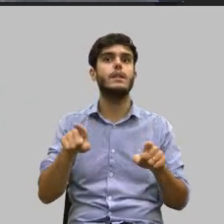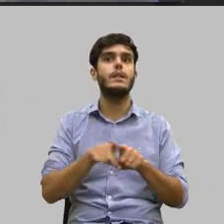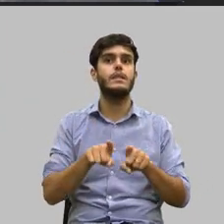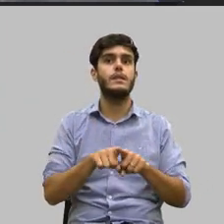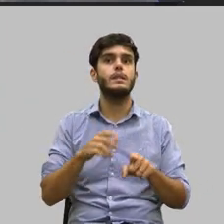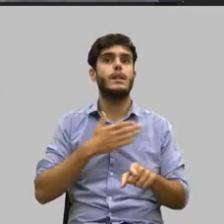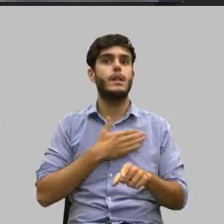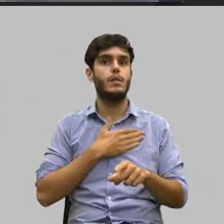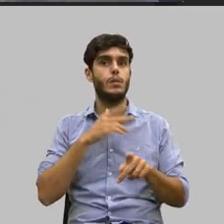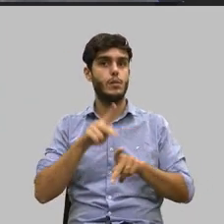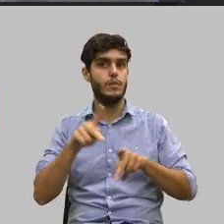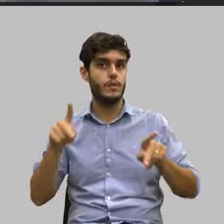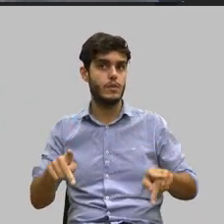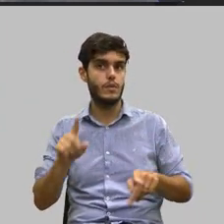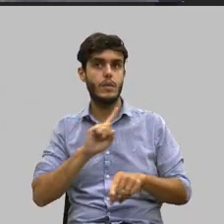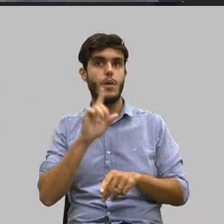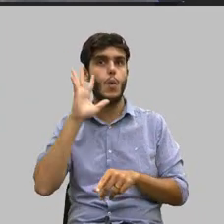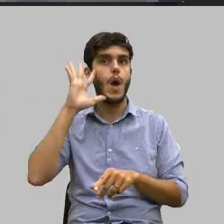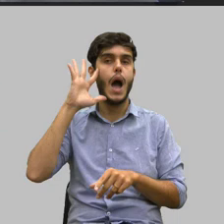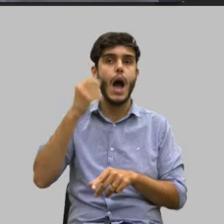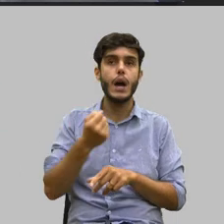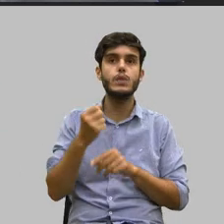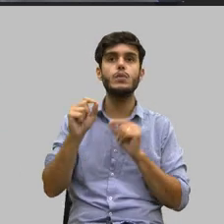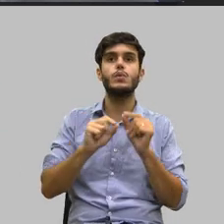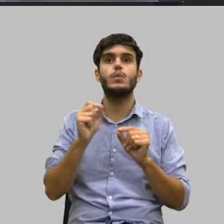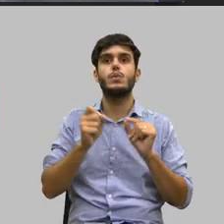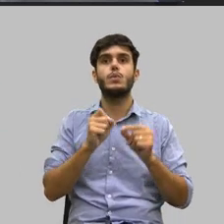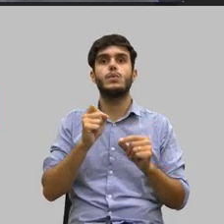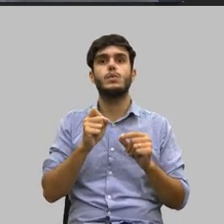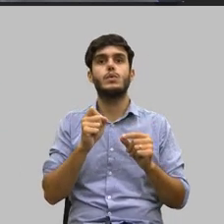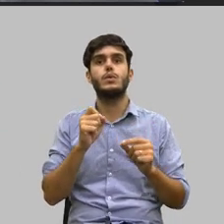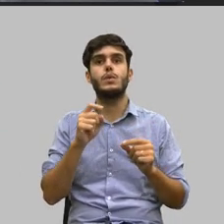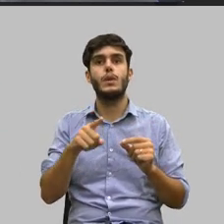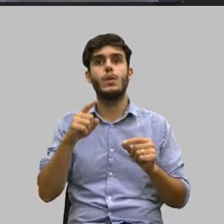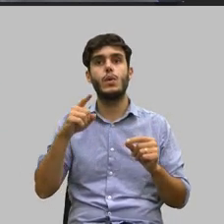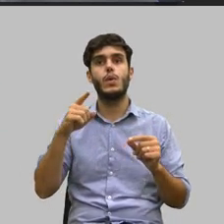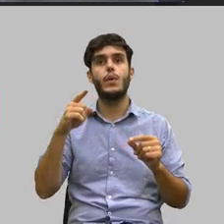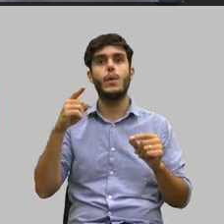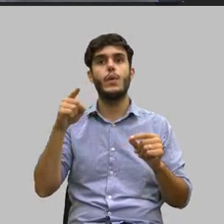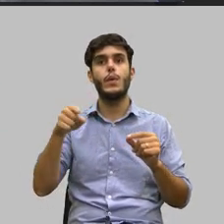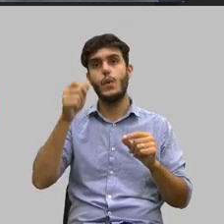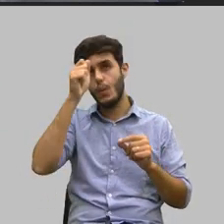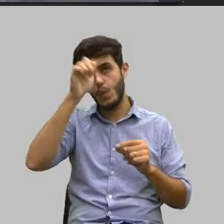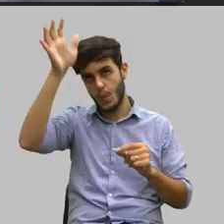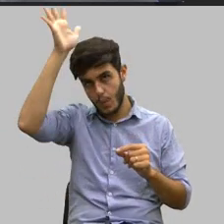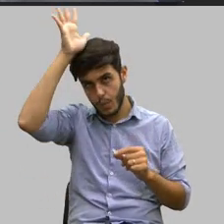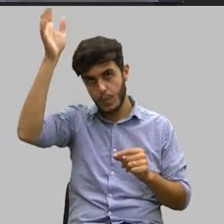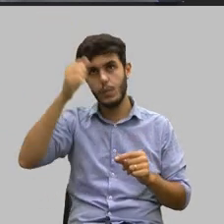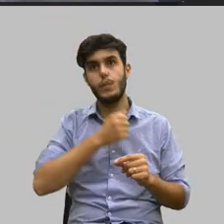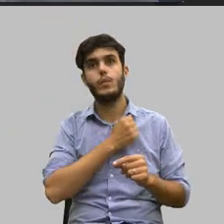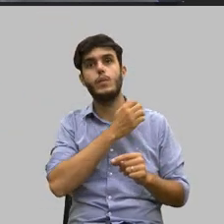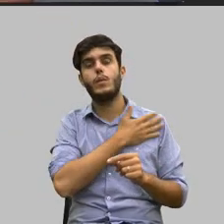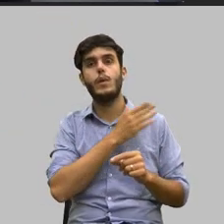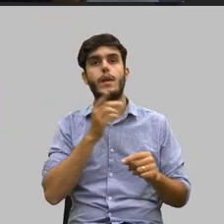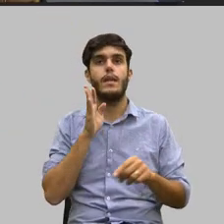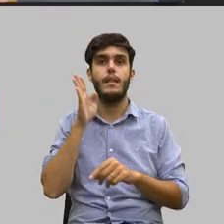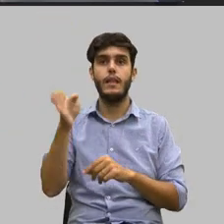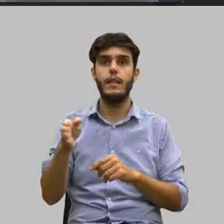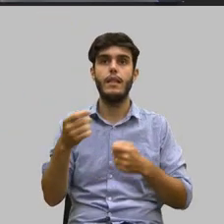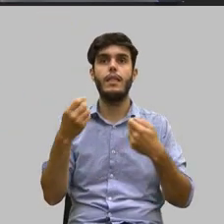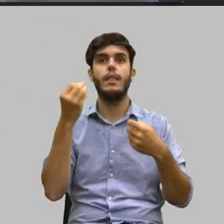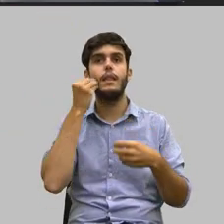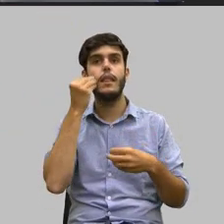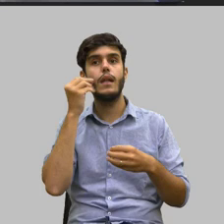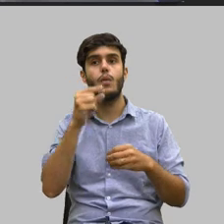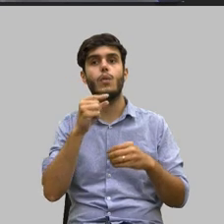professora não acho que tenho que eh num corpo de bombeiros num quartel para tentar eh desenvolver